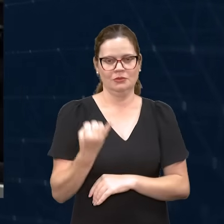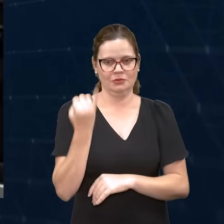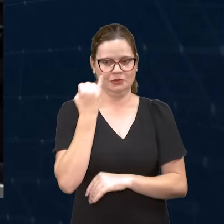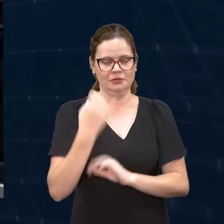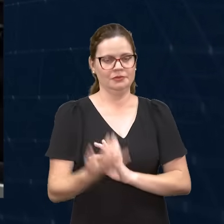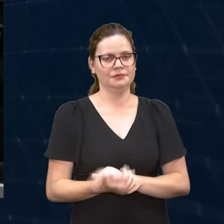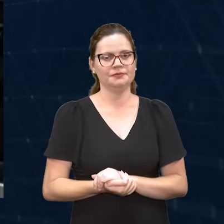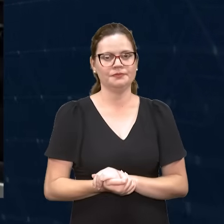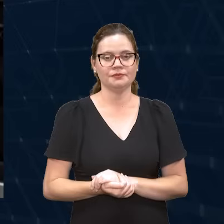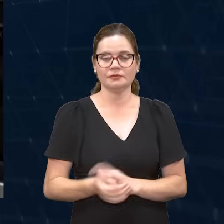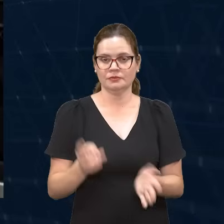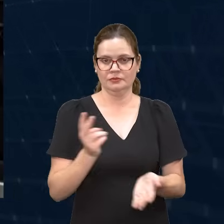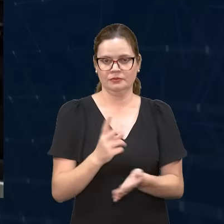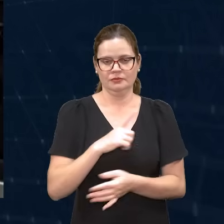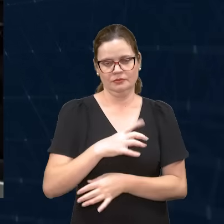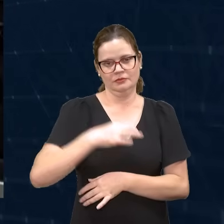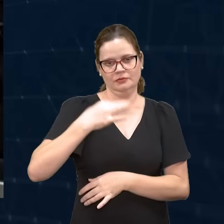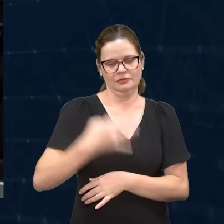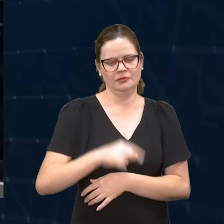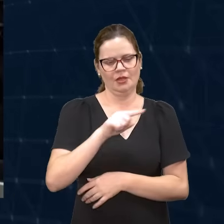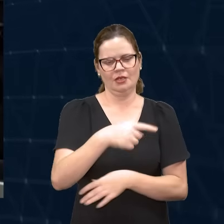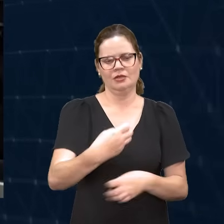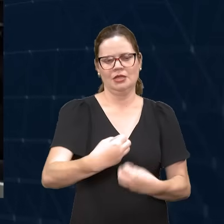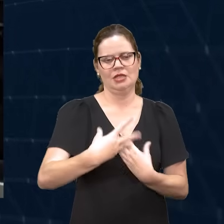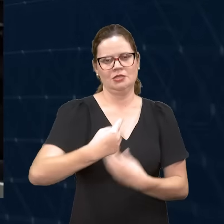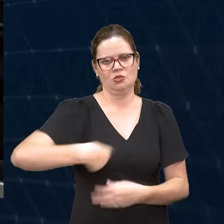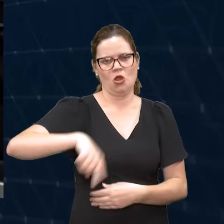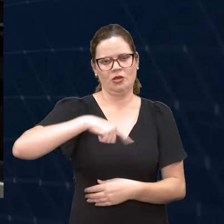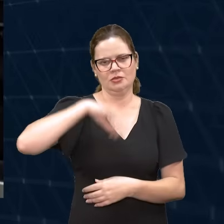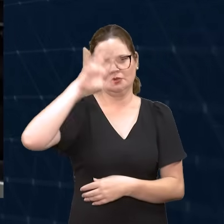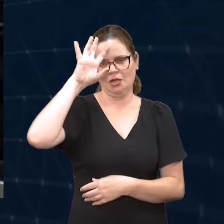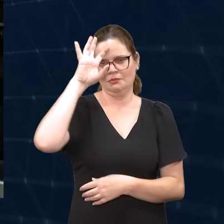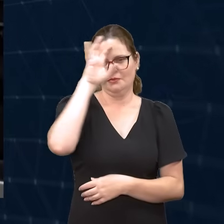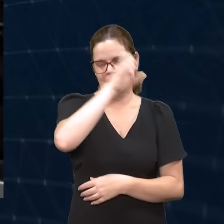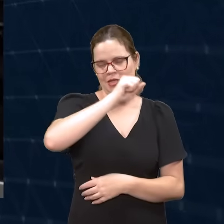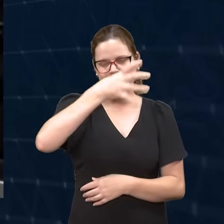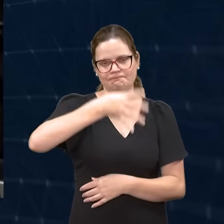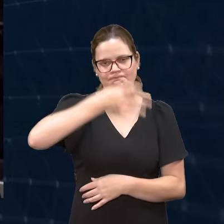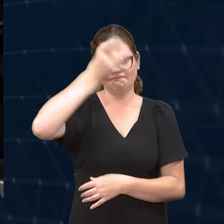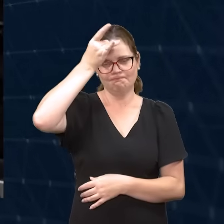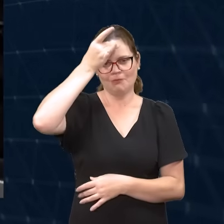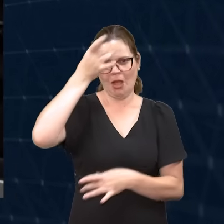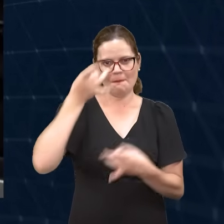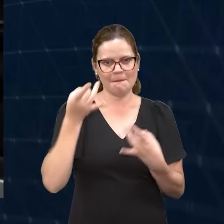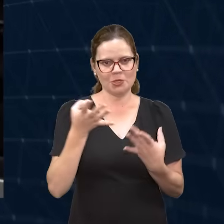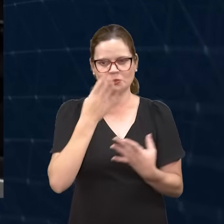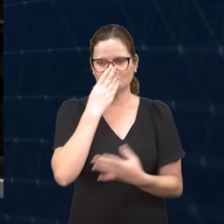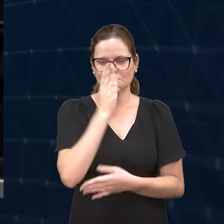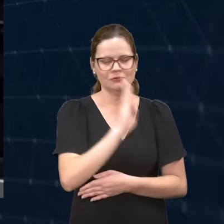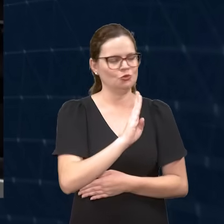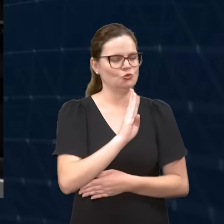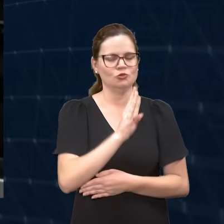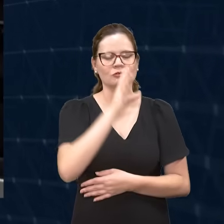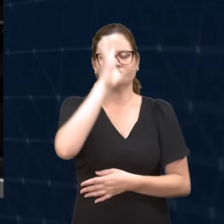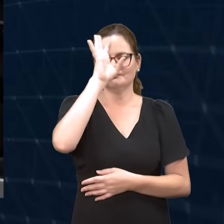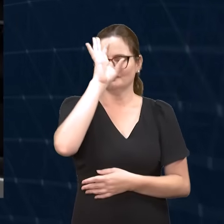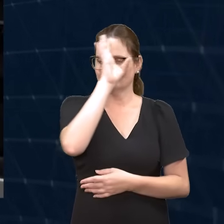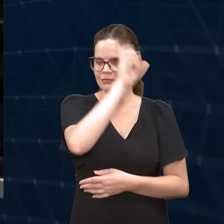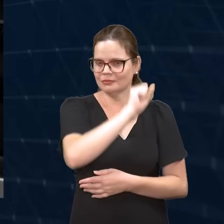relevantes. Ele certamente nos deixa um legado que jamais será esquecido, abandonado